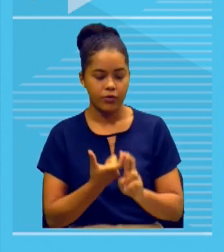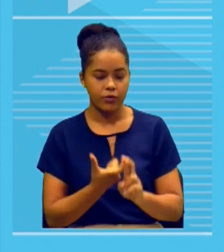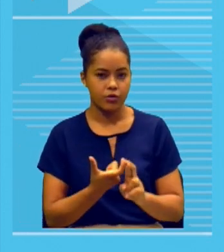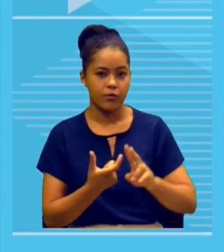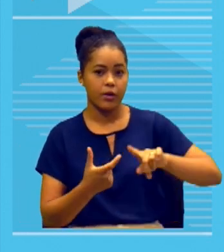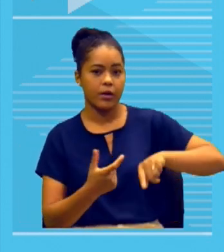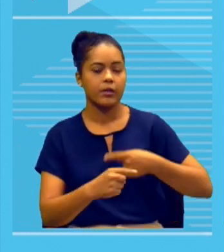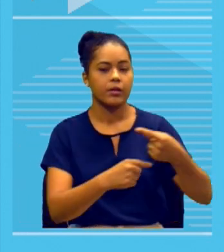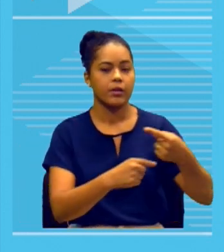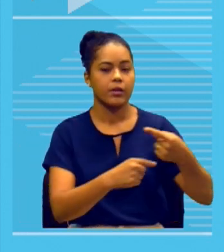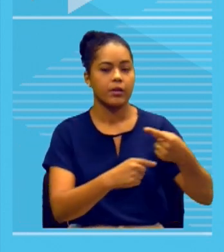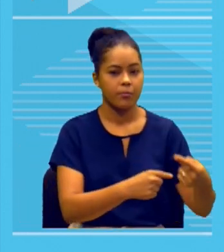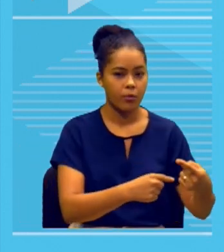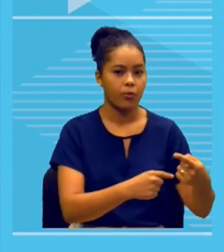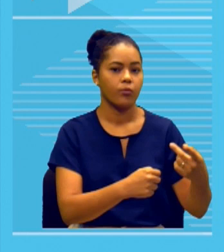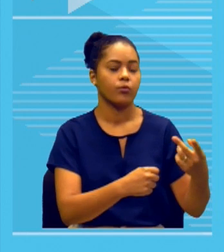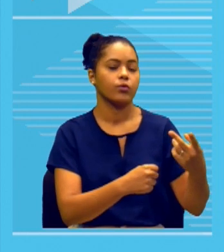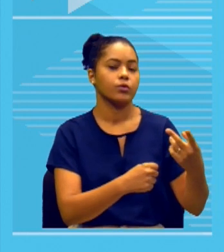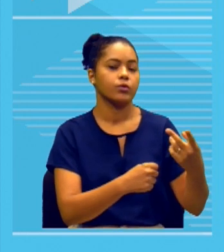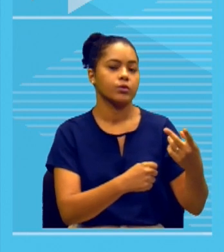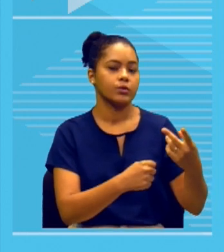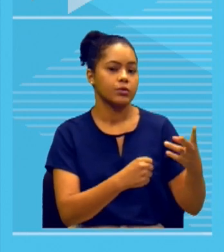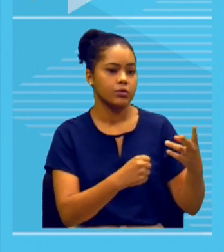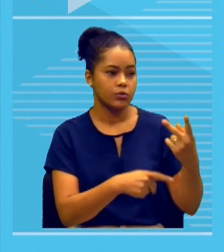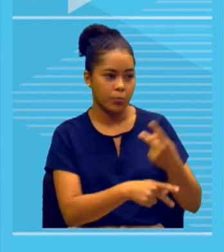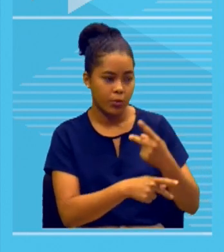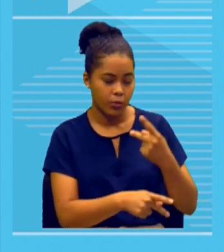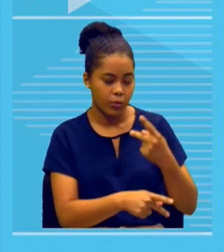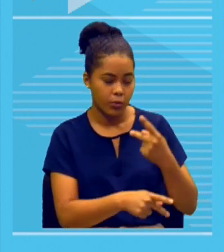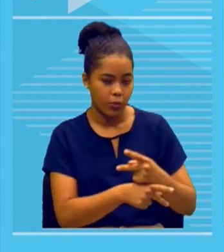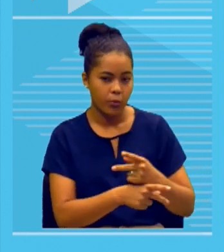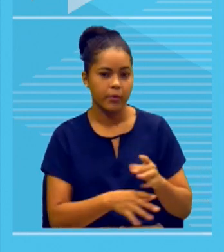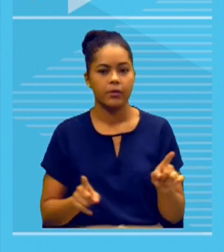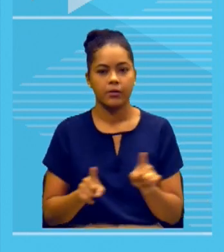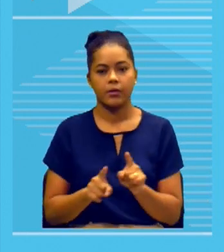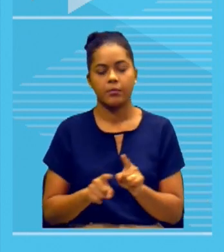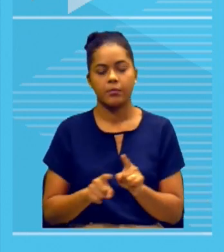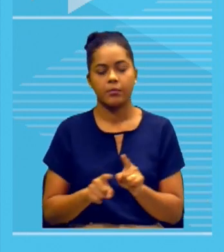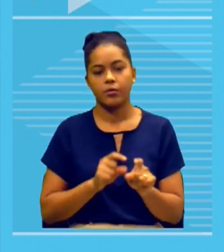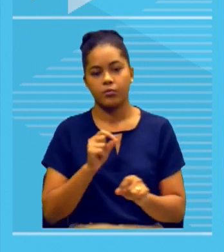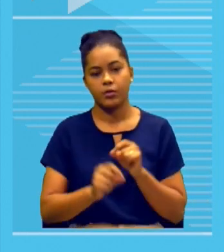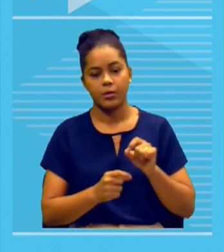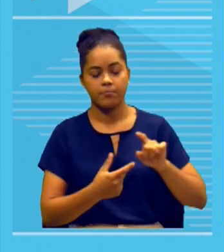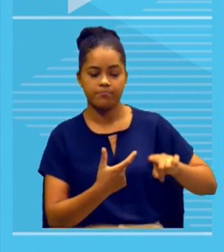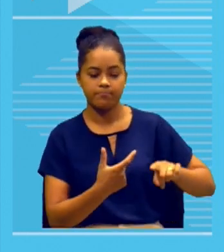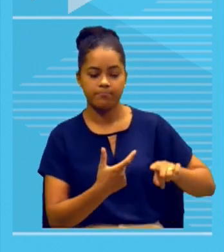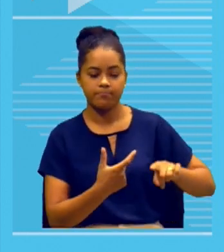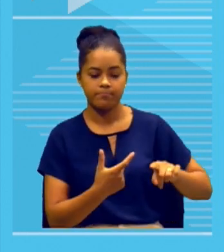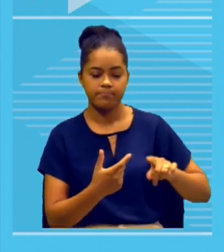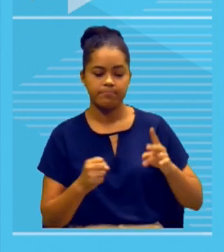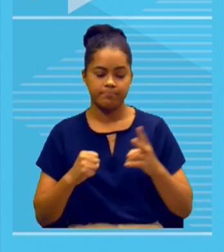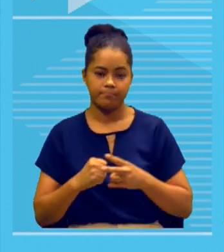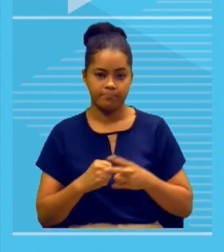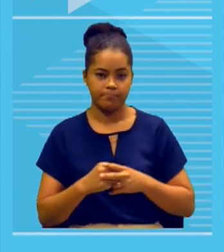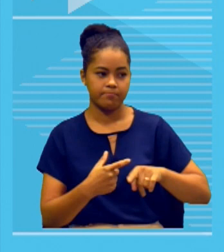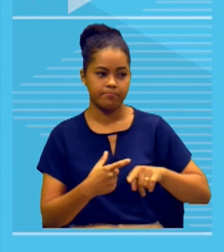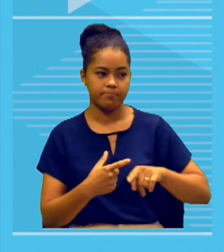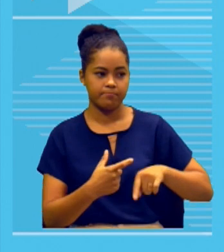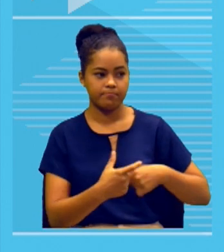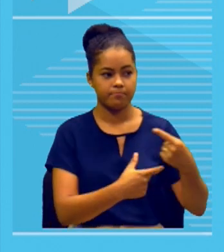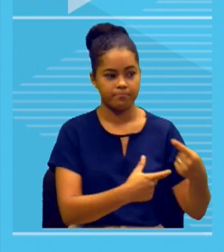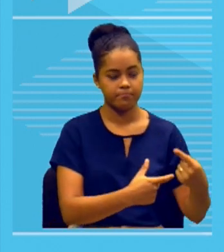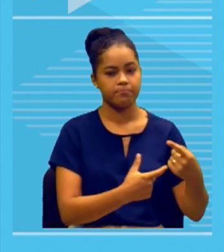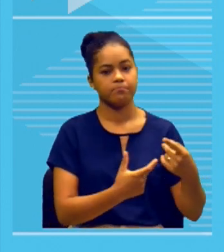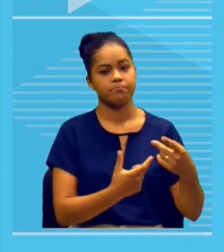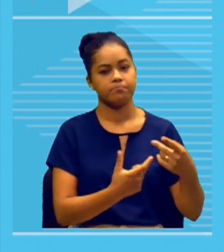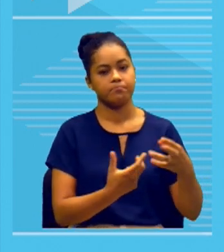posso colocar antes do verbo né é importante não sentar-se e é importante não